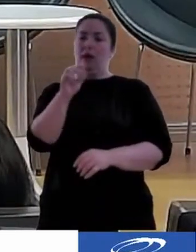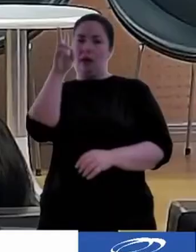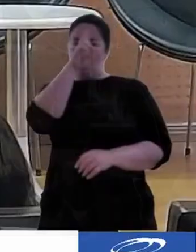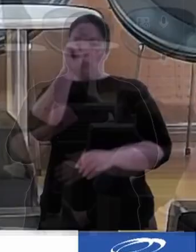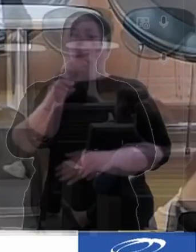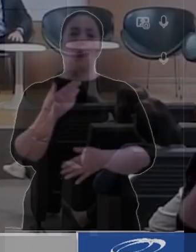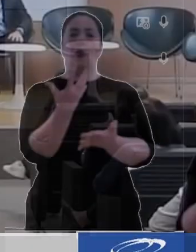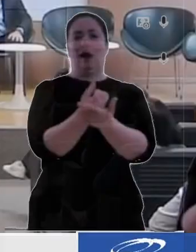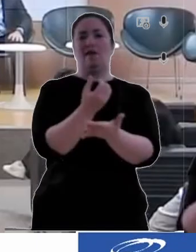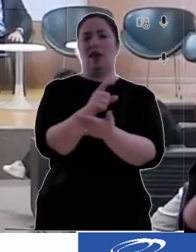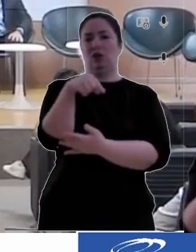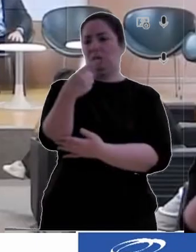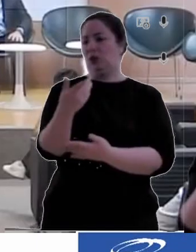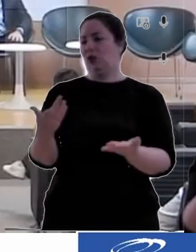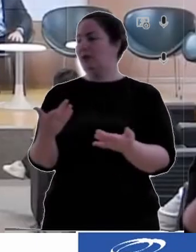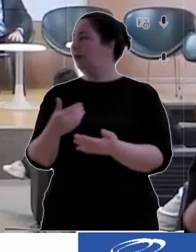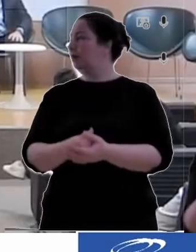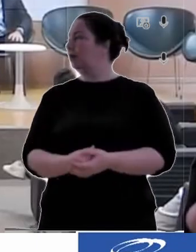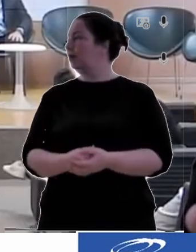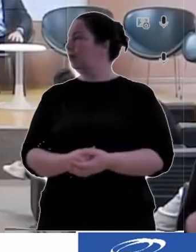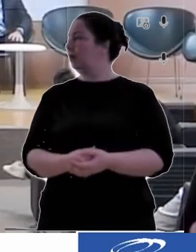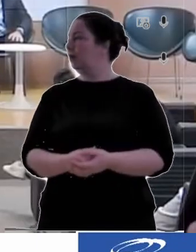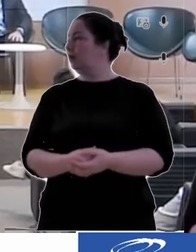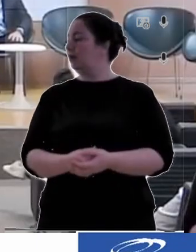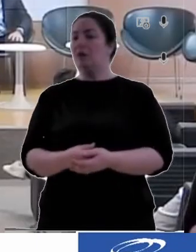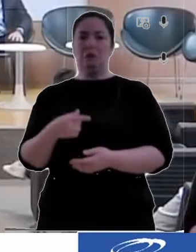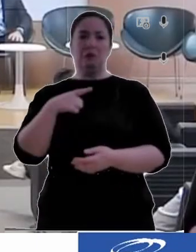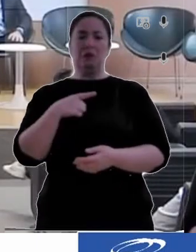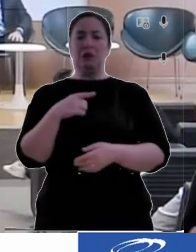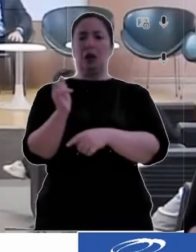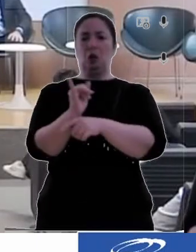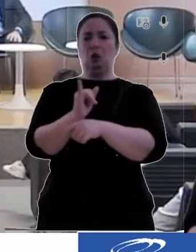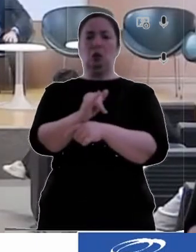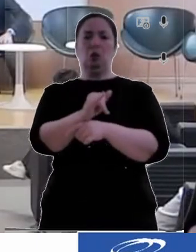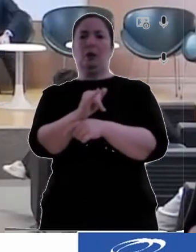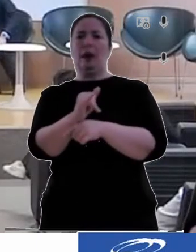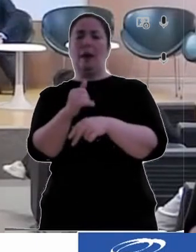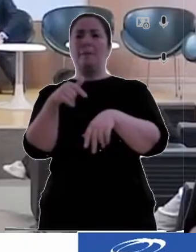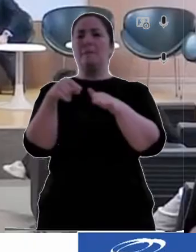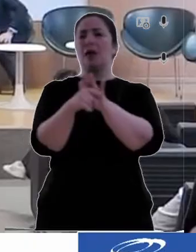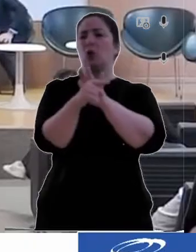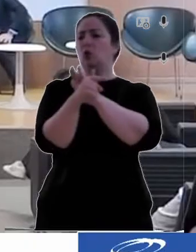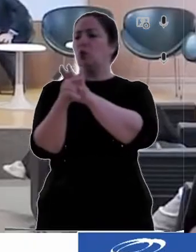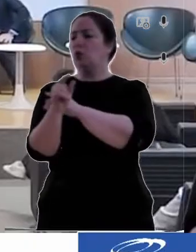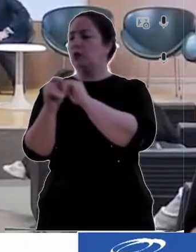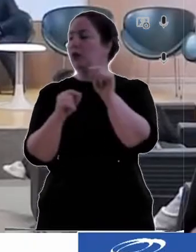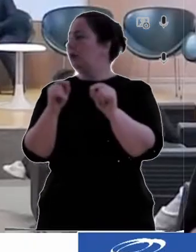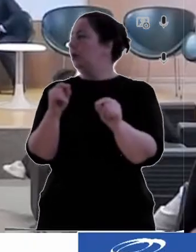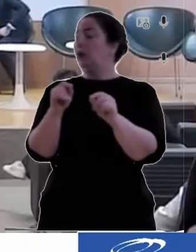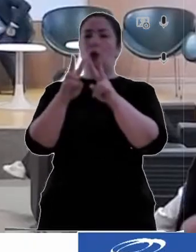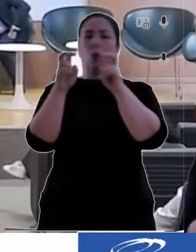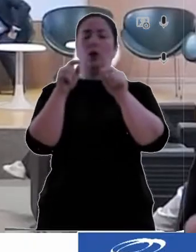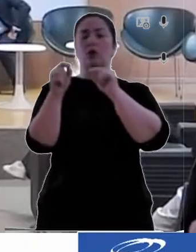tecido ósseo. Tem algumas perguntas aqui no chat do YouTube, estão perguntando muito a questão que ela falou da coleta de